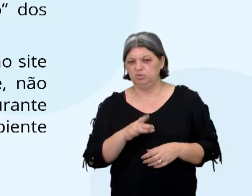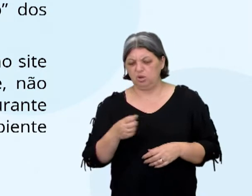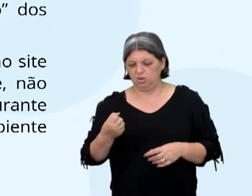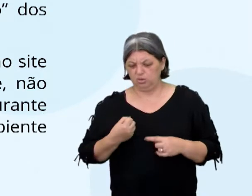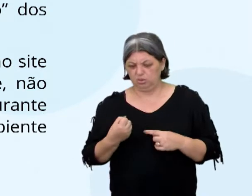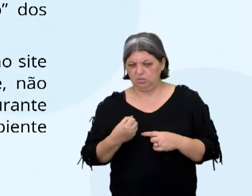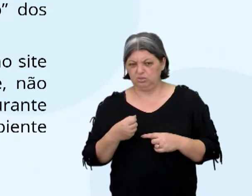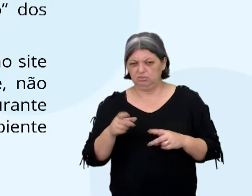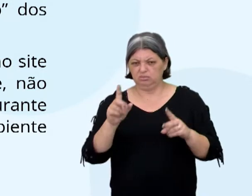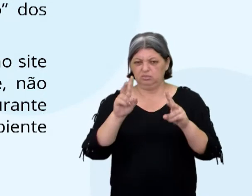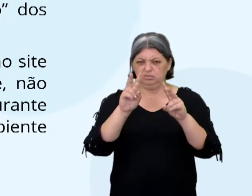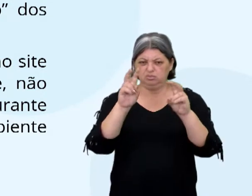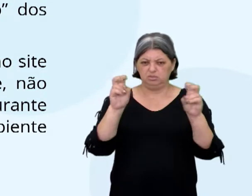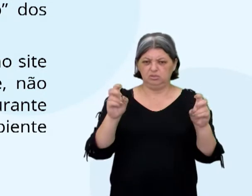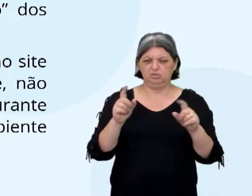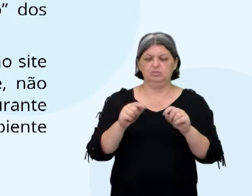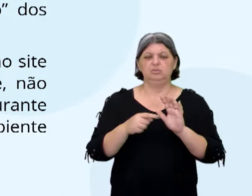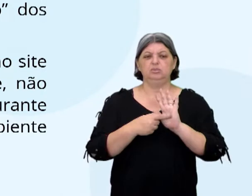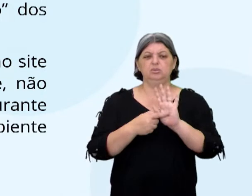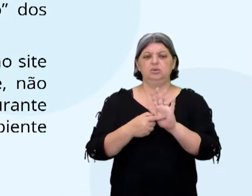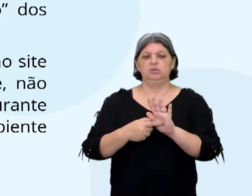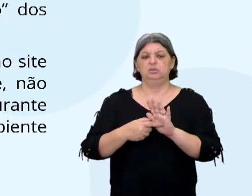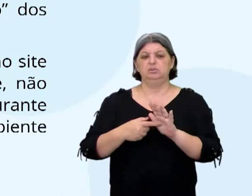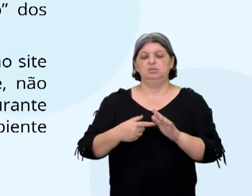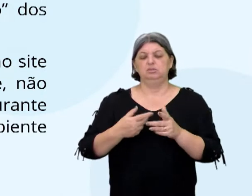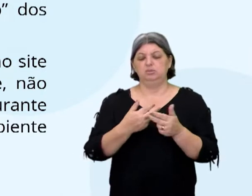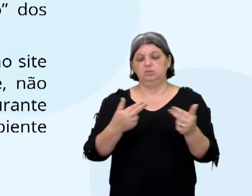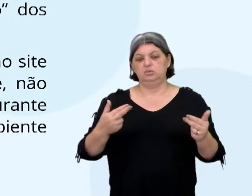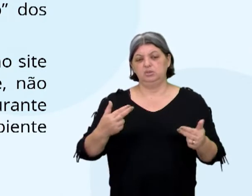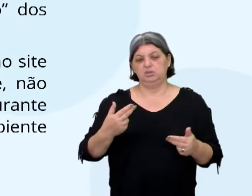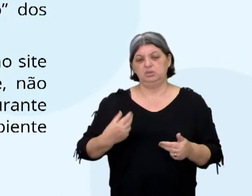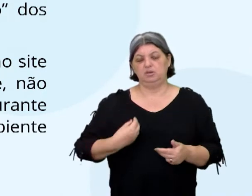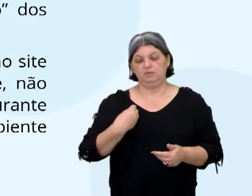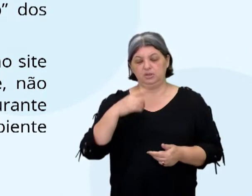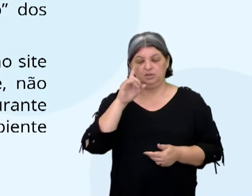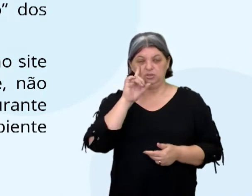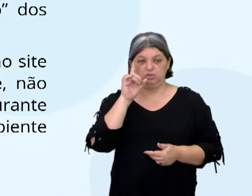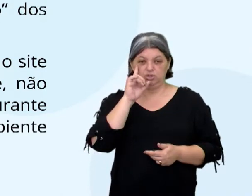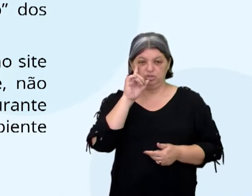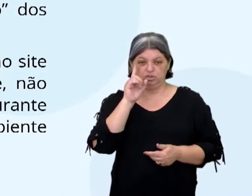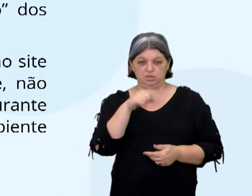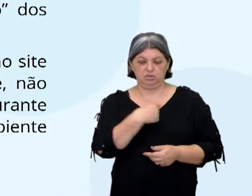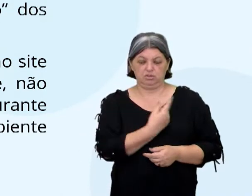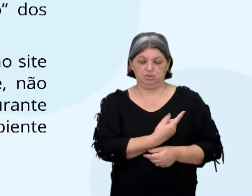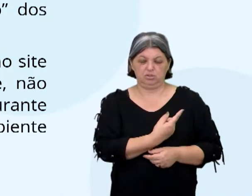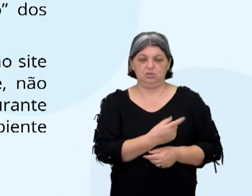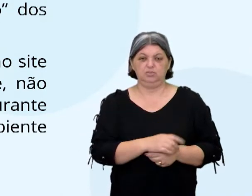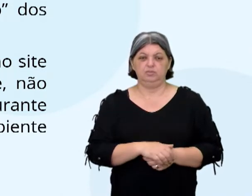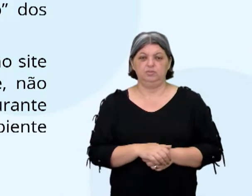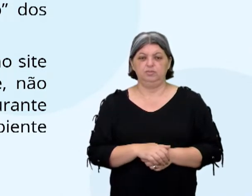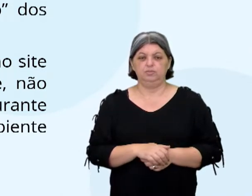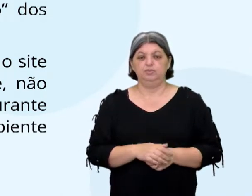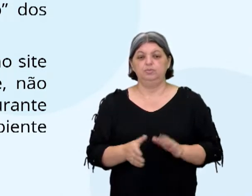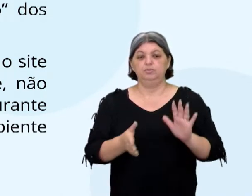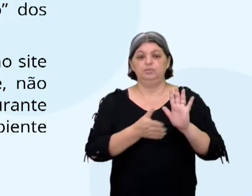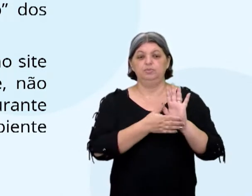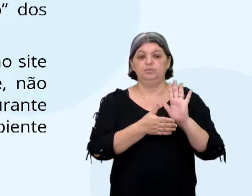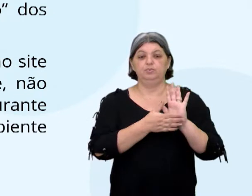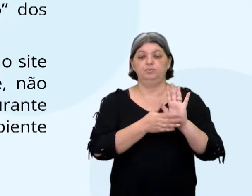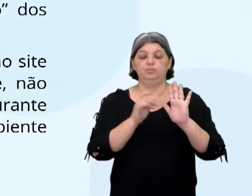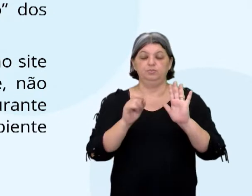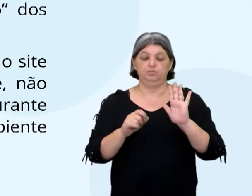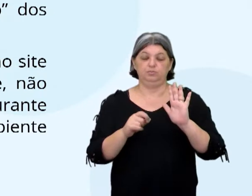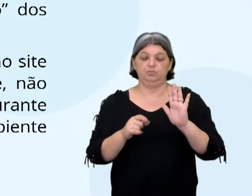entre aspas, e refletem a realidade do mundo em que vivemos. Bom, a proposta da nossa aula hoje é trazer, além